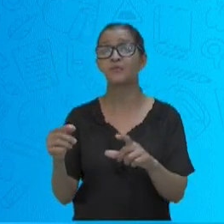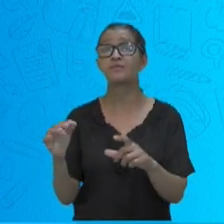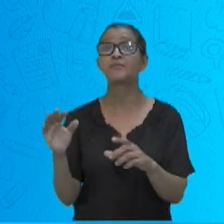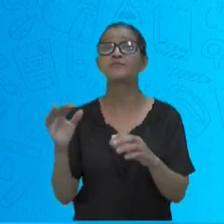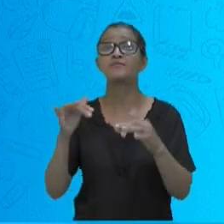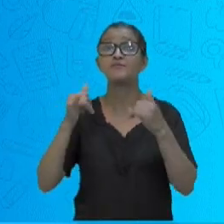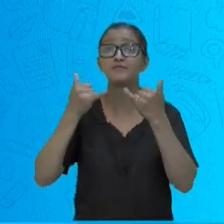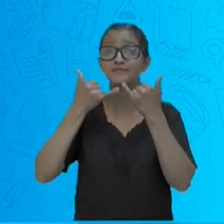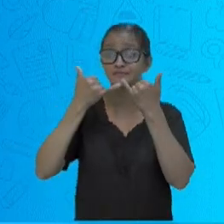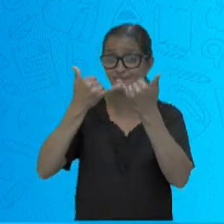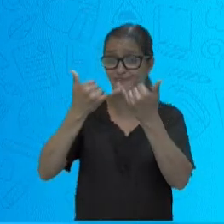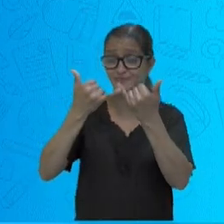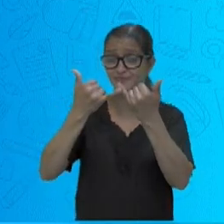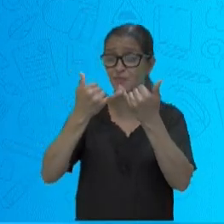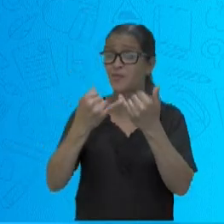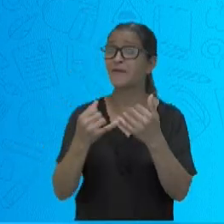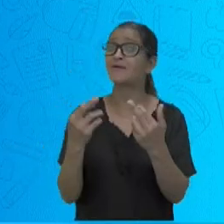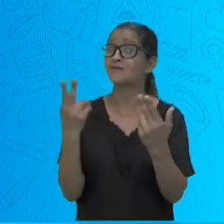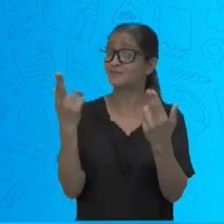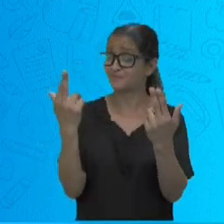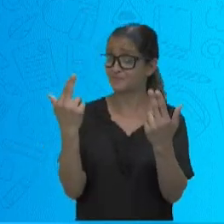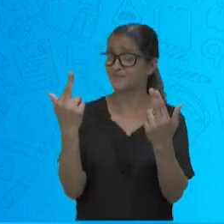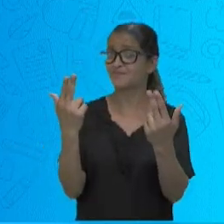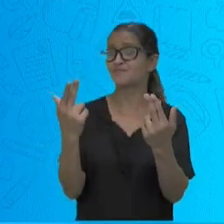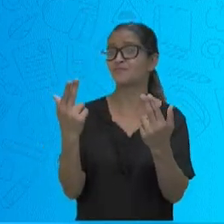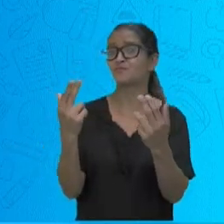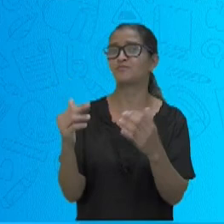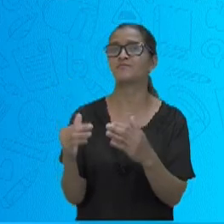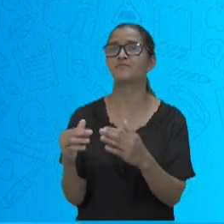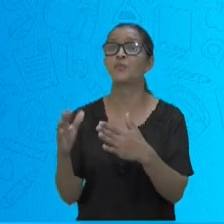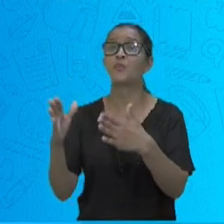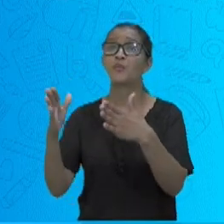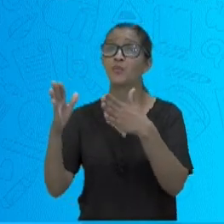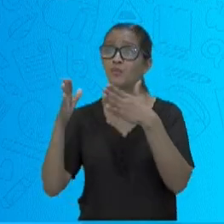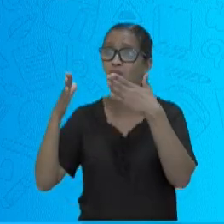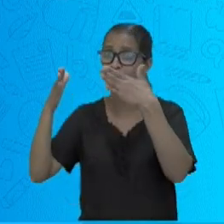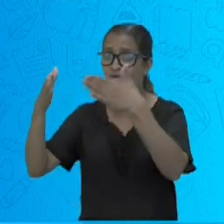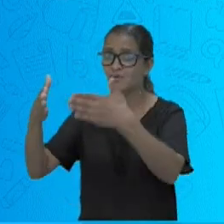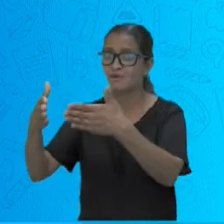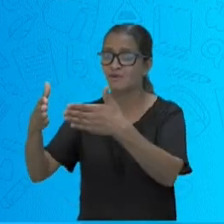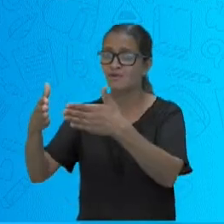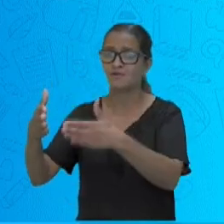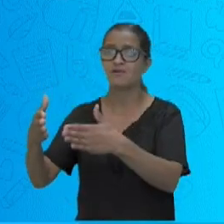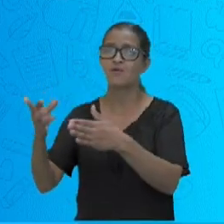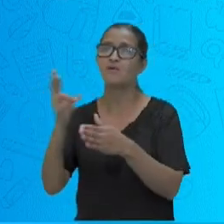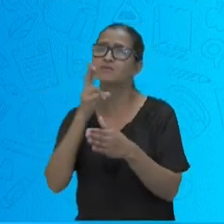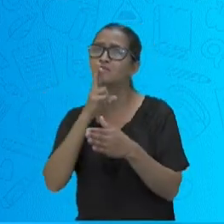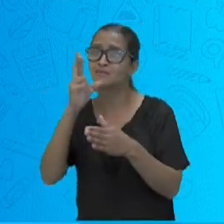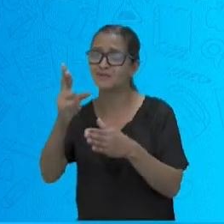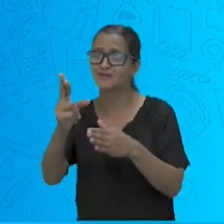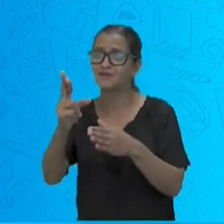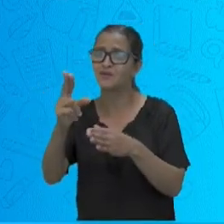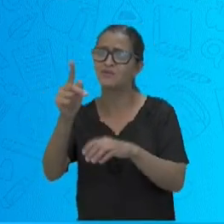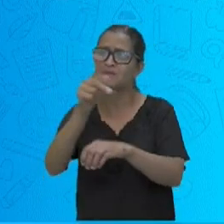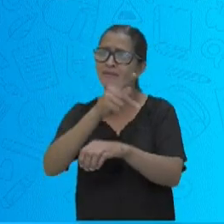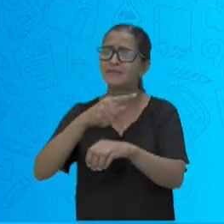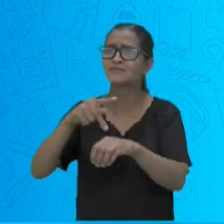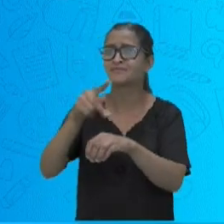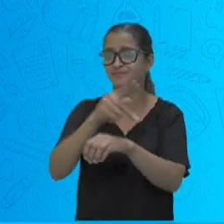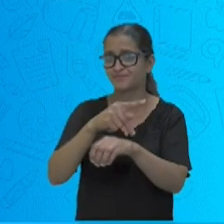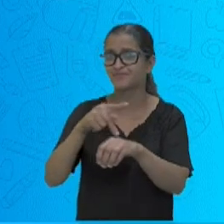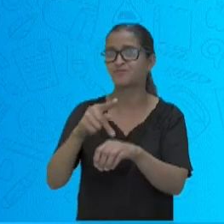aqui que agora vai focar para vocês aqui os valores de cada país.